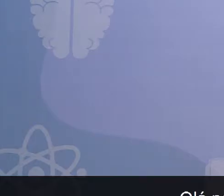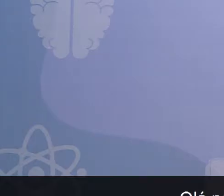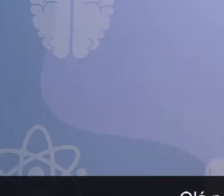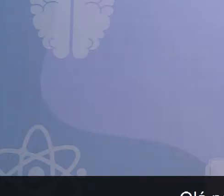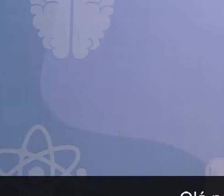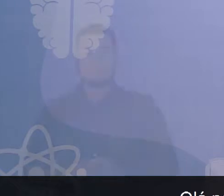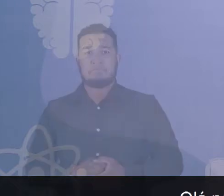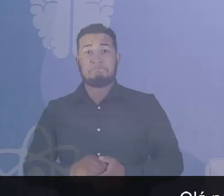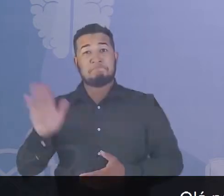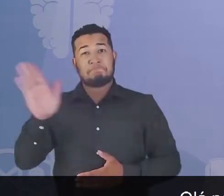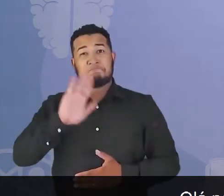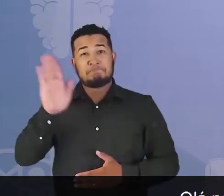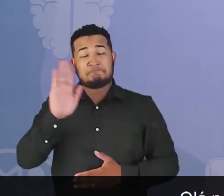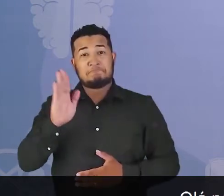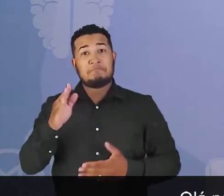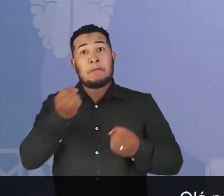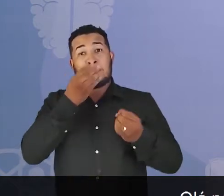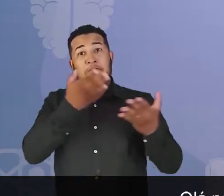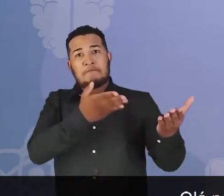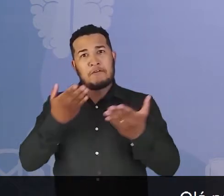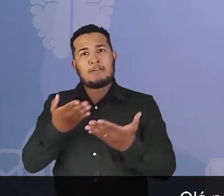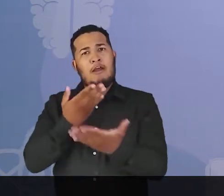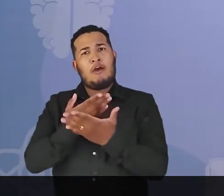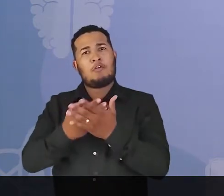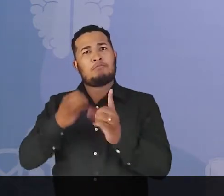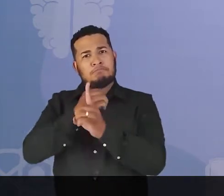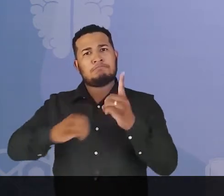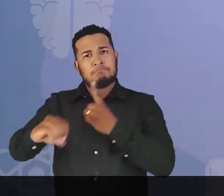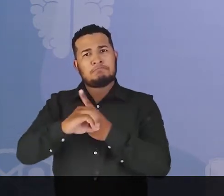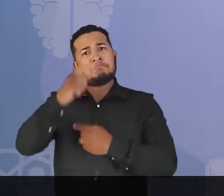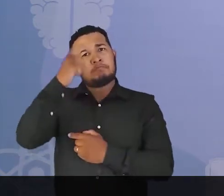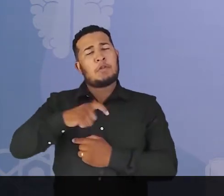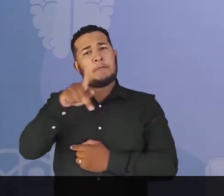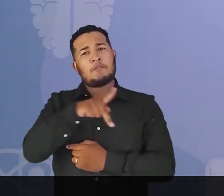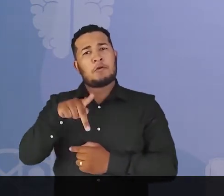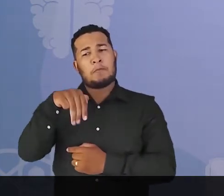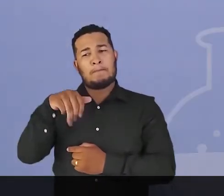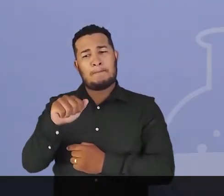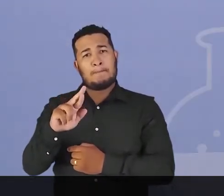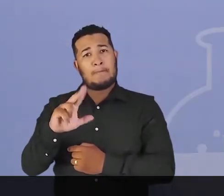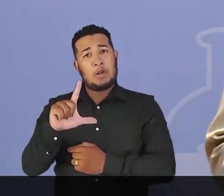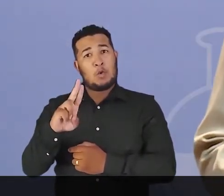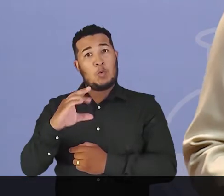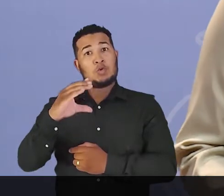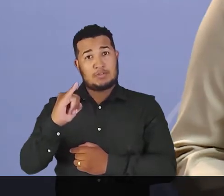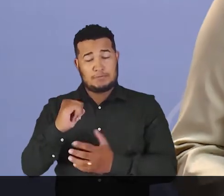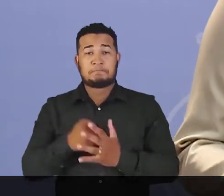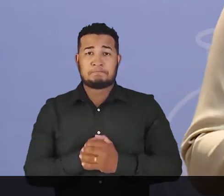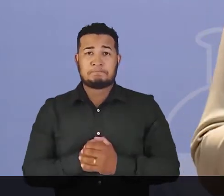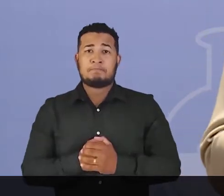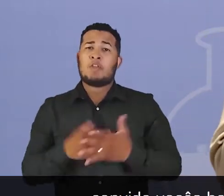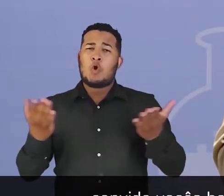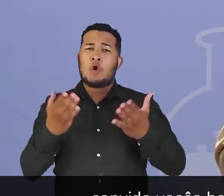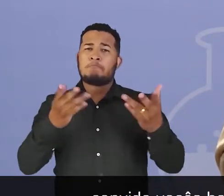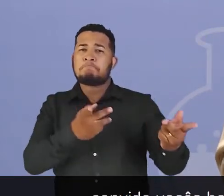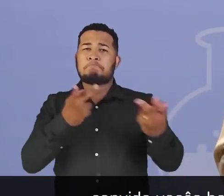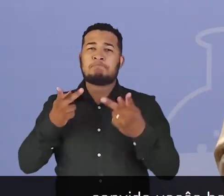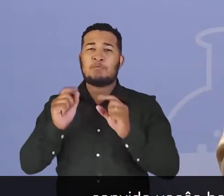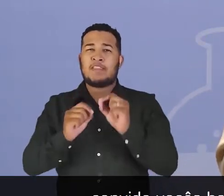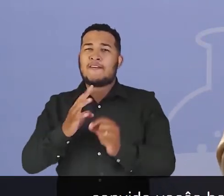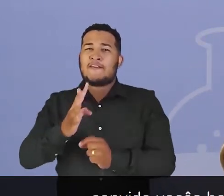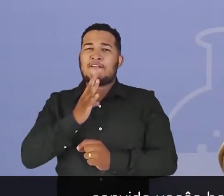pessoal, seja bem-vindo a mais uma aula de Geografia. Eu sou a professora Marluce Furtado. Bom, pessoal, convido